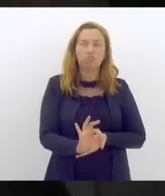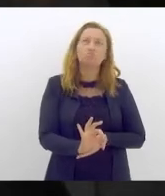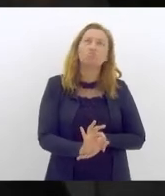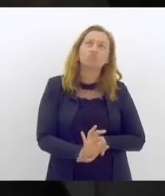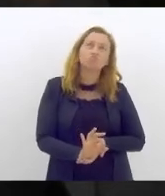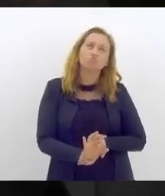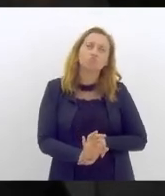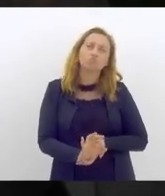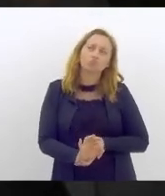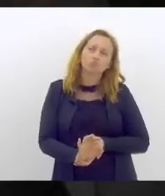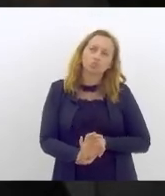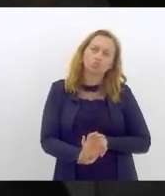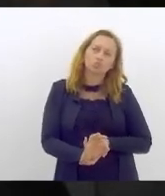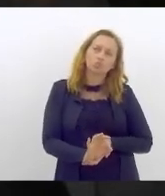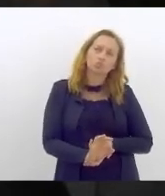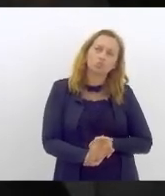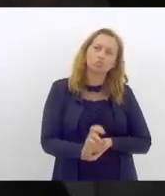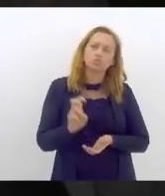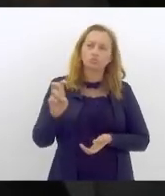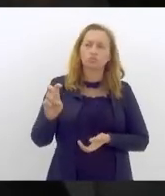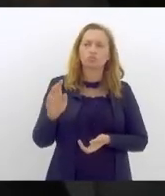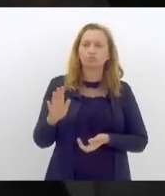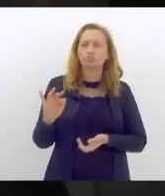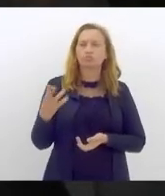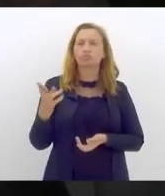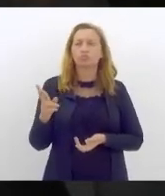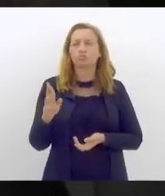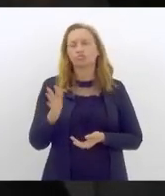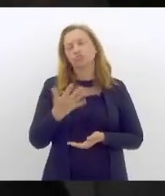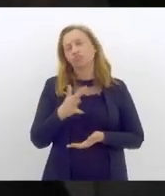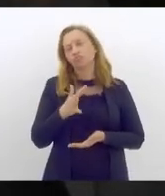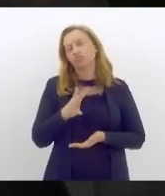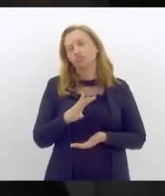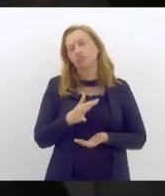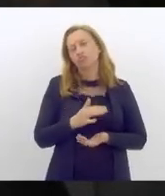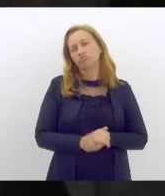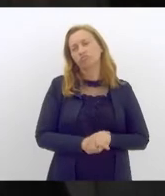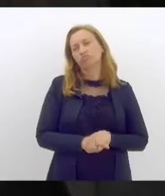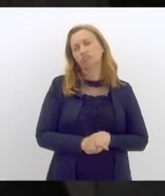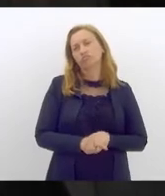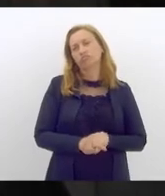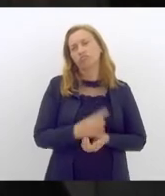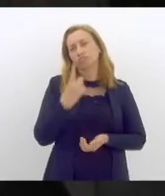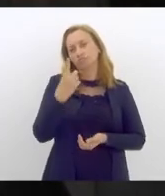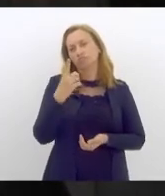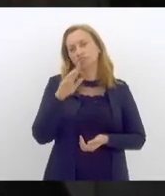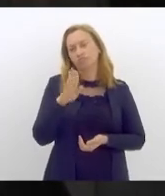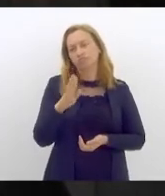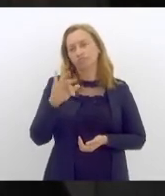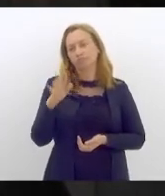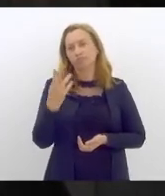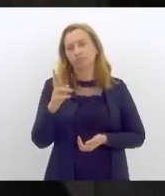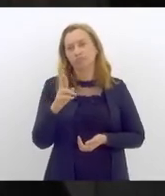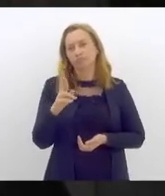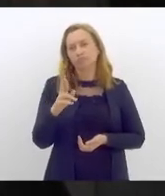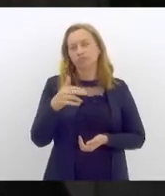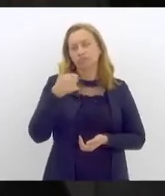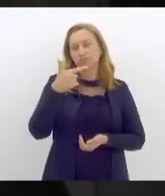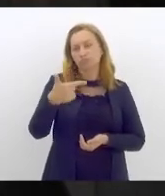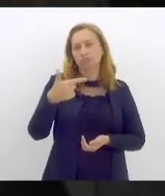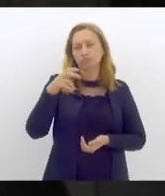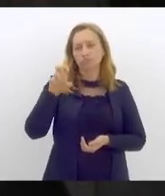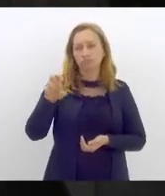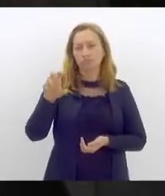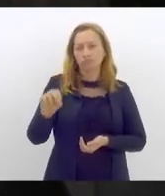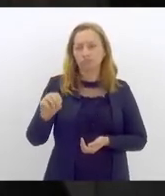25% de 5 bilhões da aproximadamente 1 bilhão 250